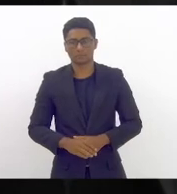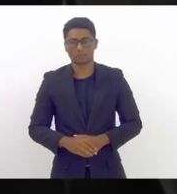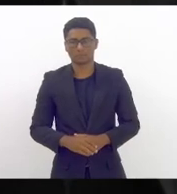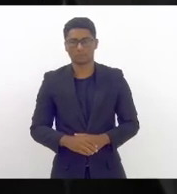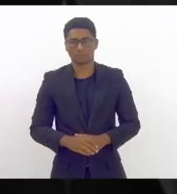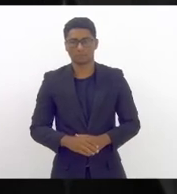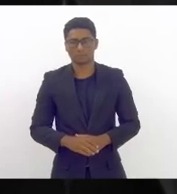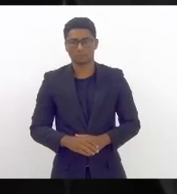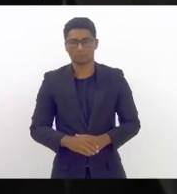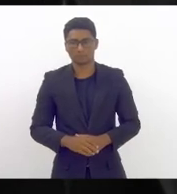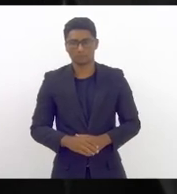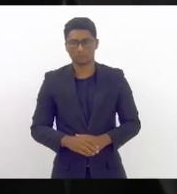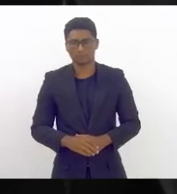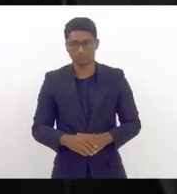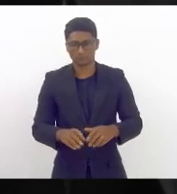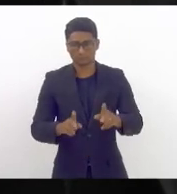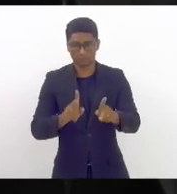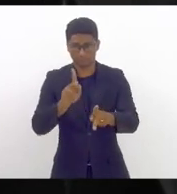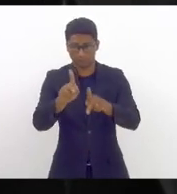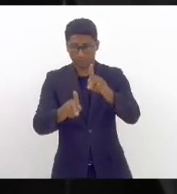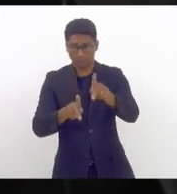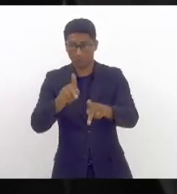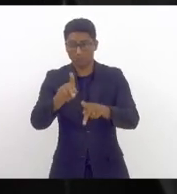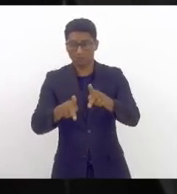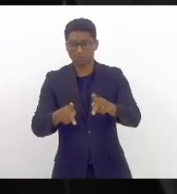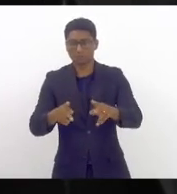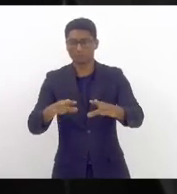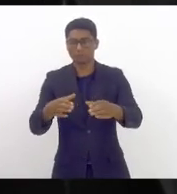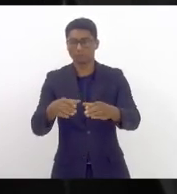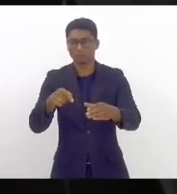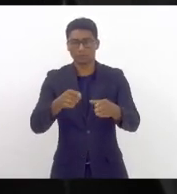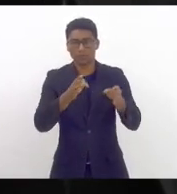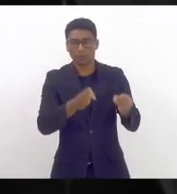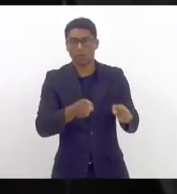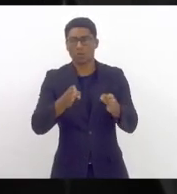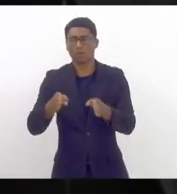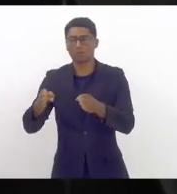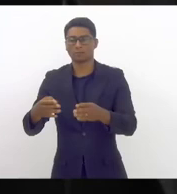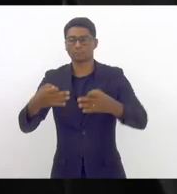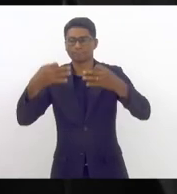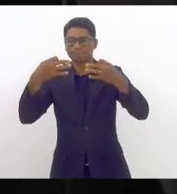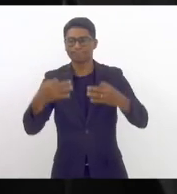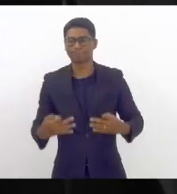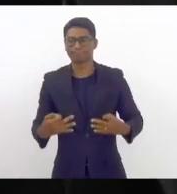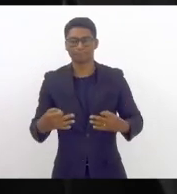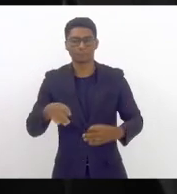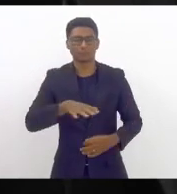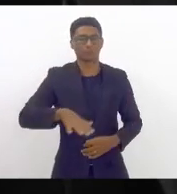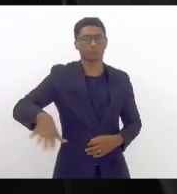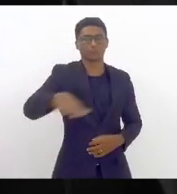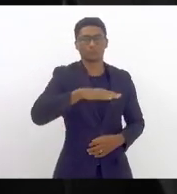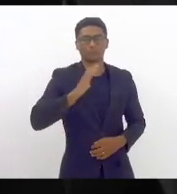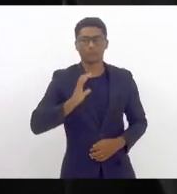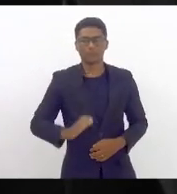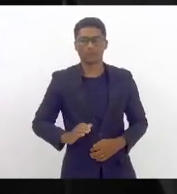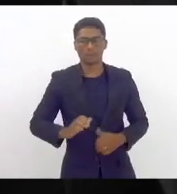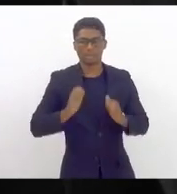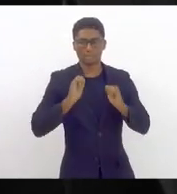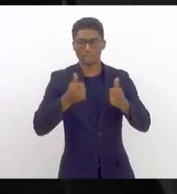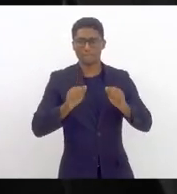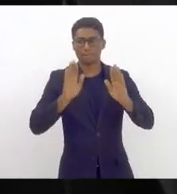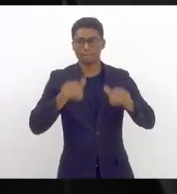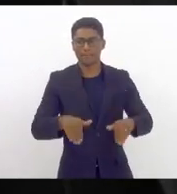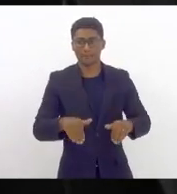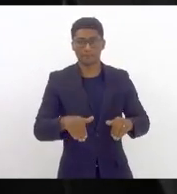existe um povo herdeiro honesto cidadãos de bem que estão